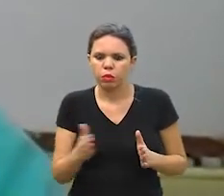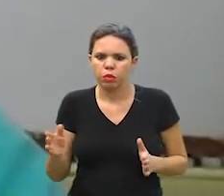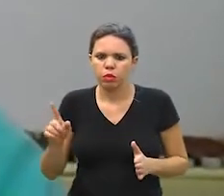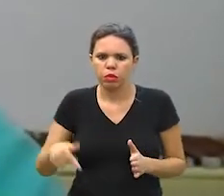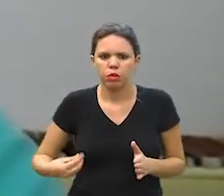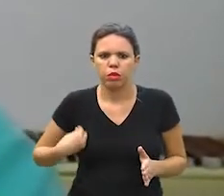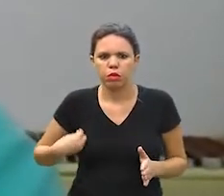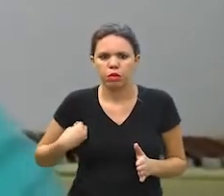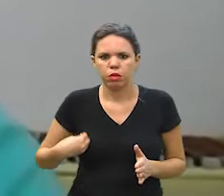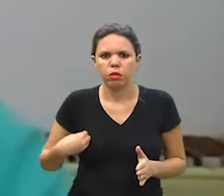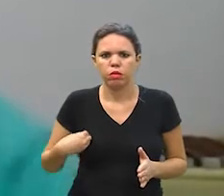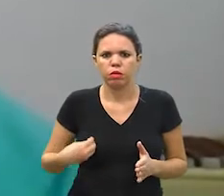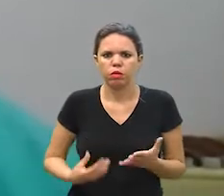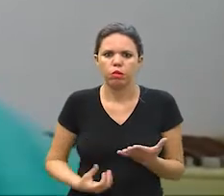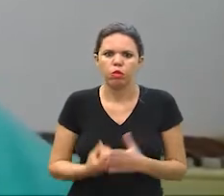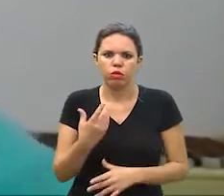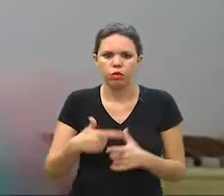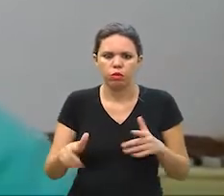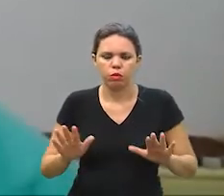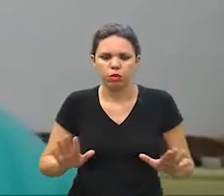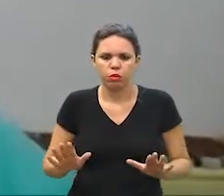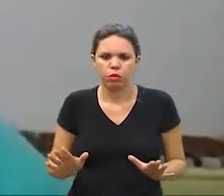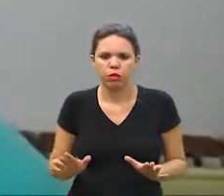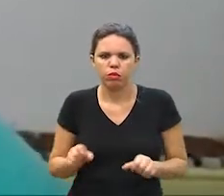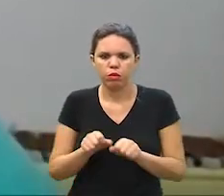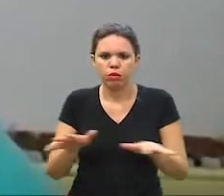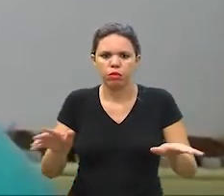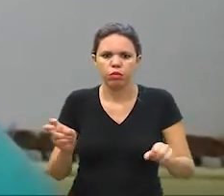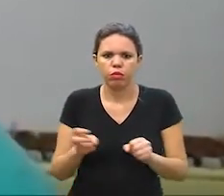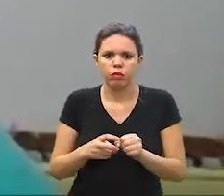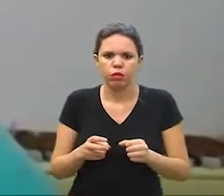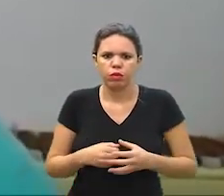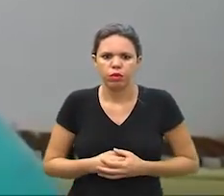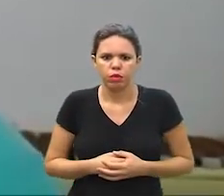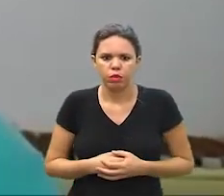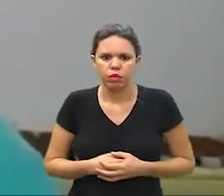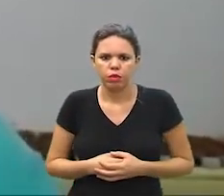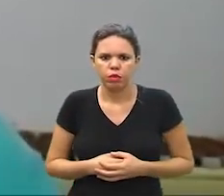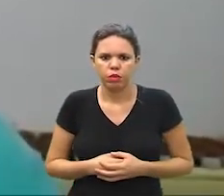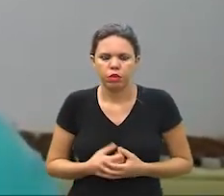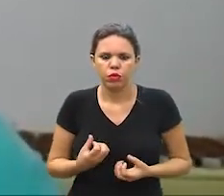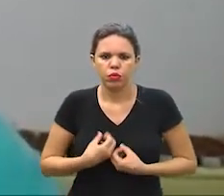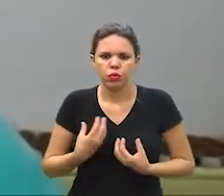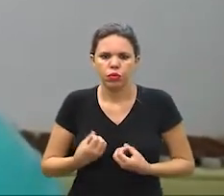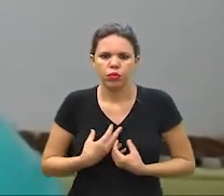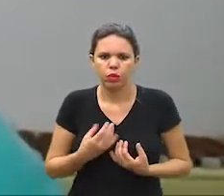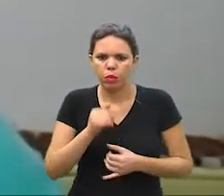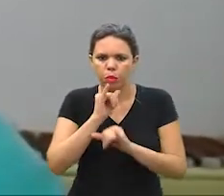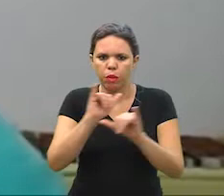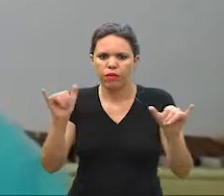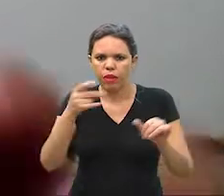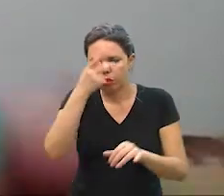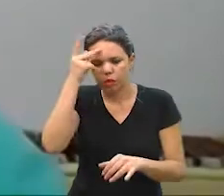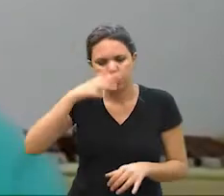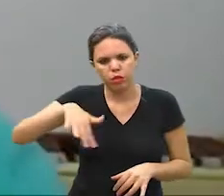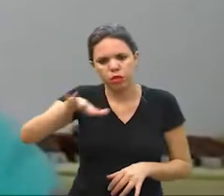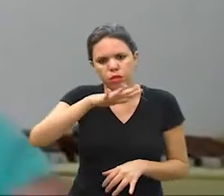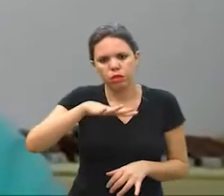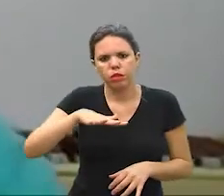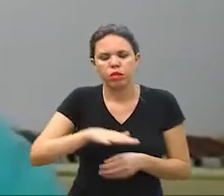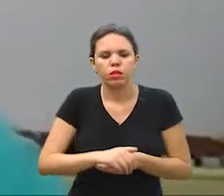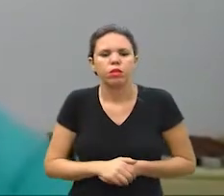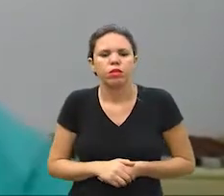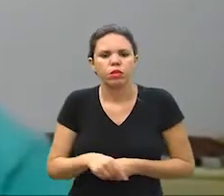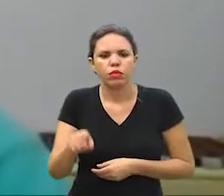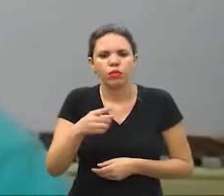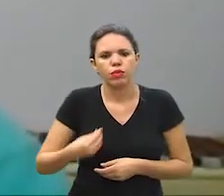ela está suscetível à disseminação do vírus, não é? Informação para dizer, olha, população, na área